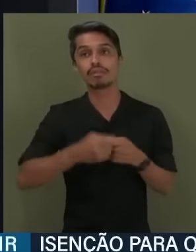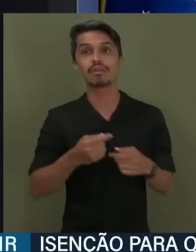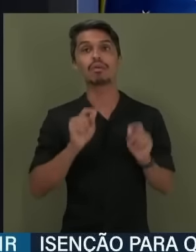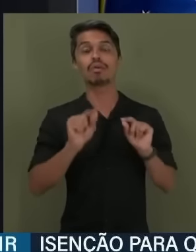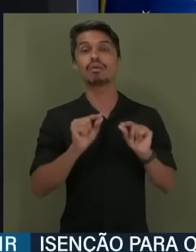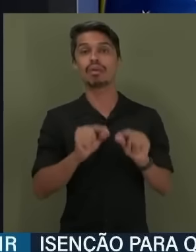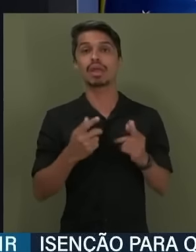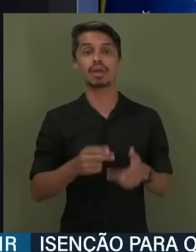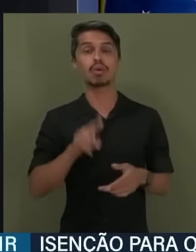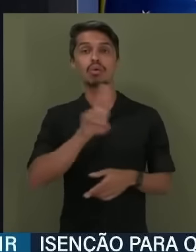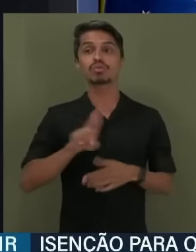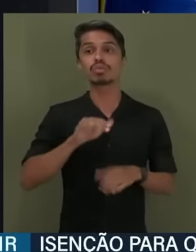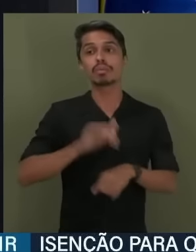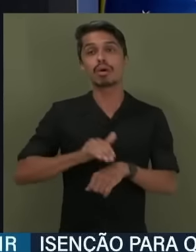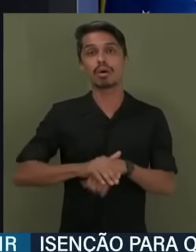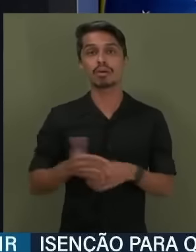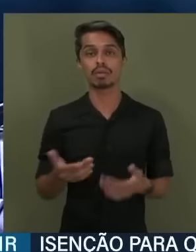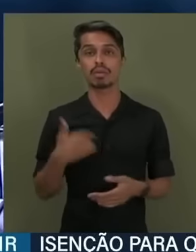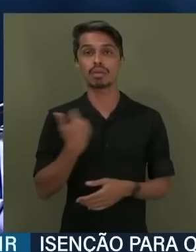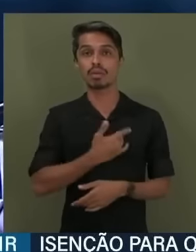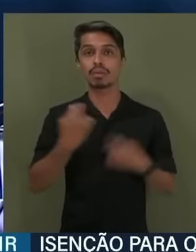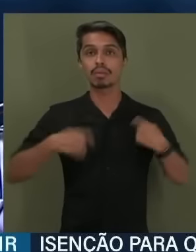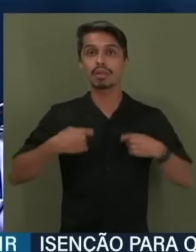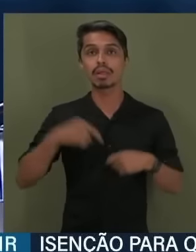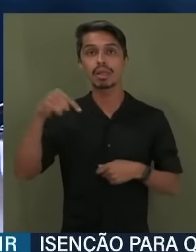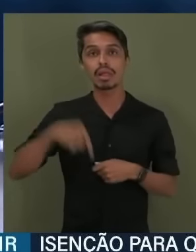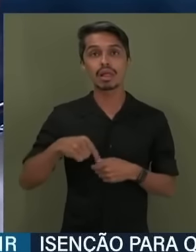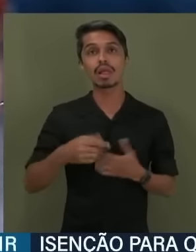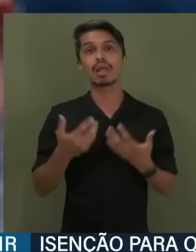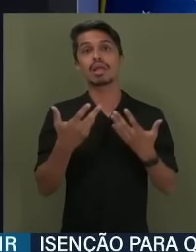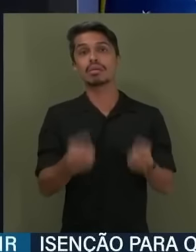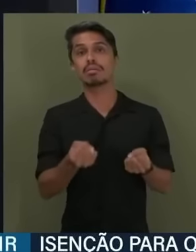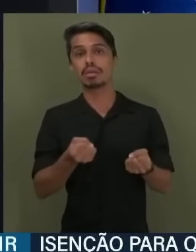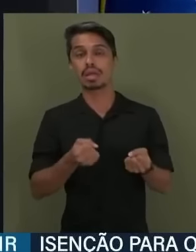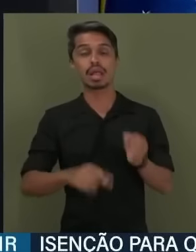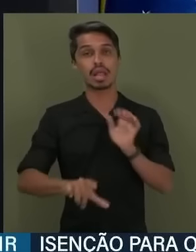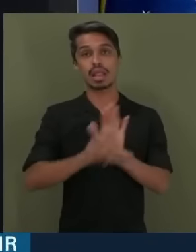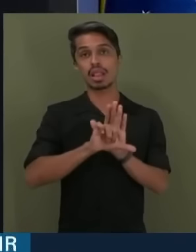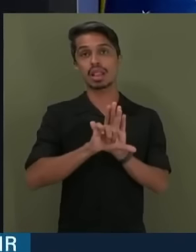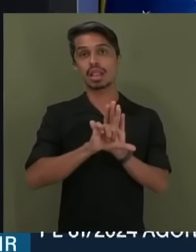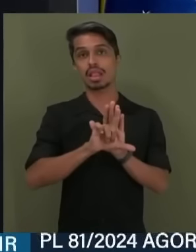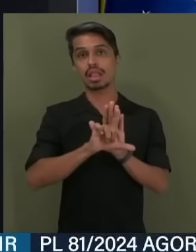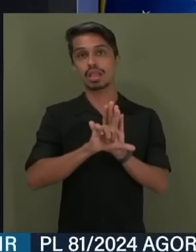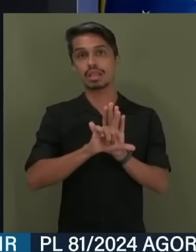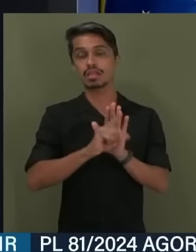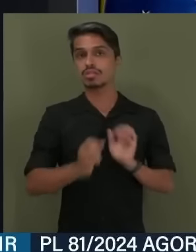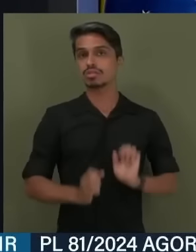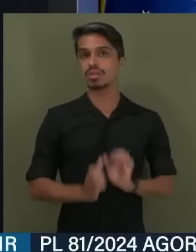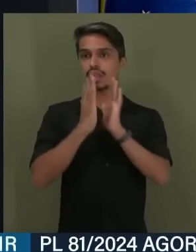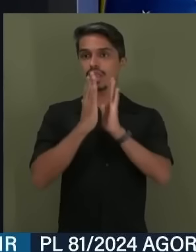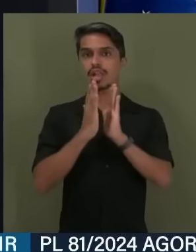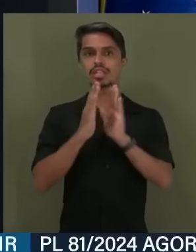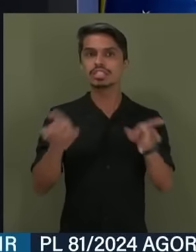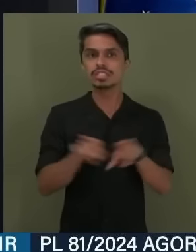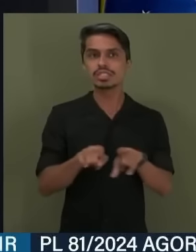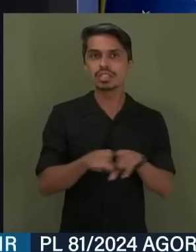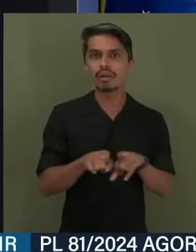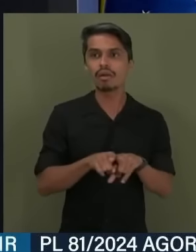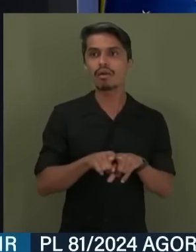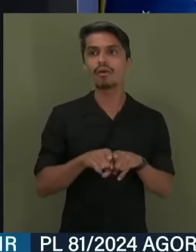porte de uso para uso próprio. Nós tínhamos que estar aqui aprovando leis para combater e para